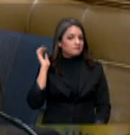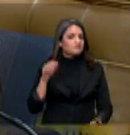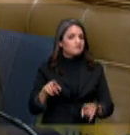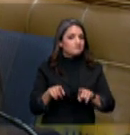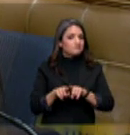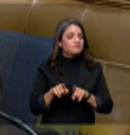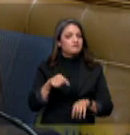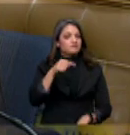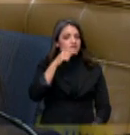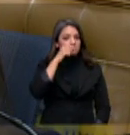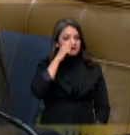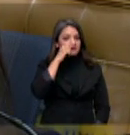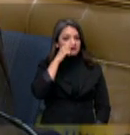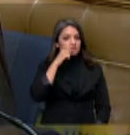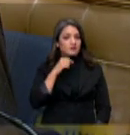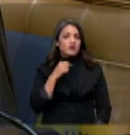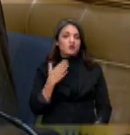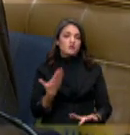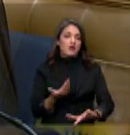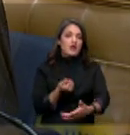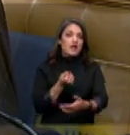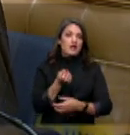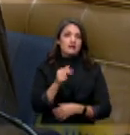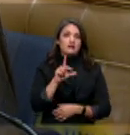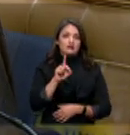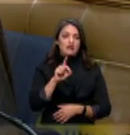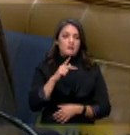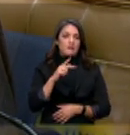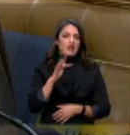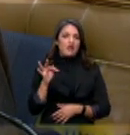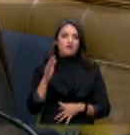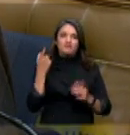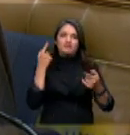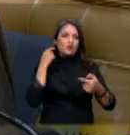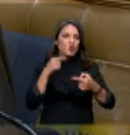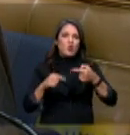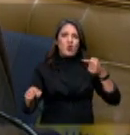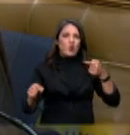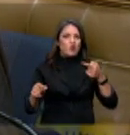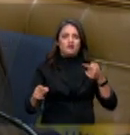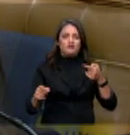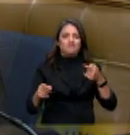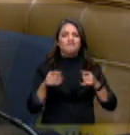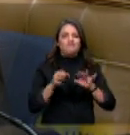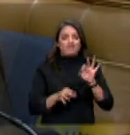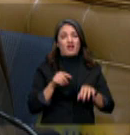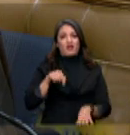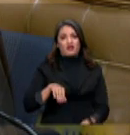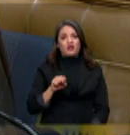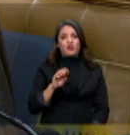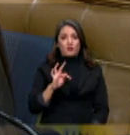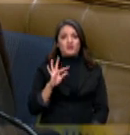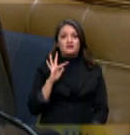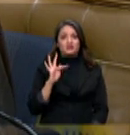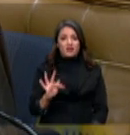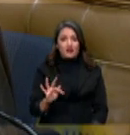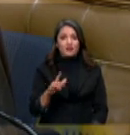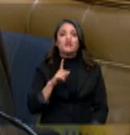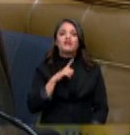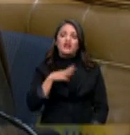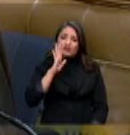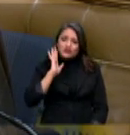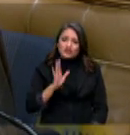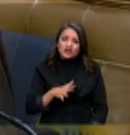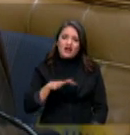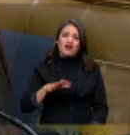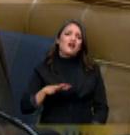azul, quanto ao não conhecimento, camisa branca, gravata desta azul. ADPF. Esse Supremo Tribunal Federal tem a posição muito